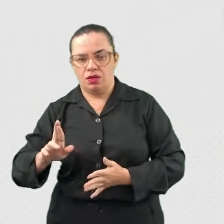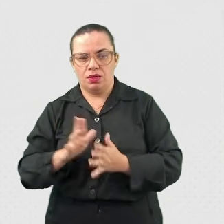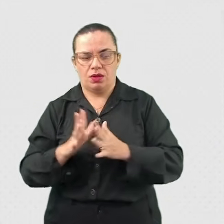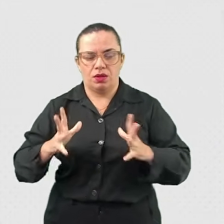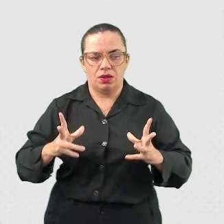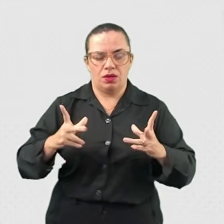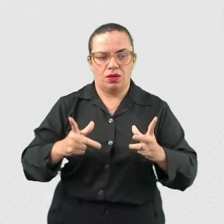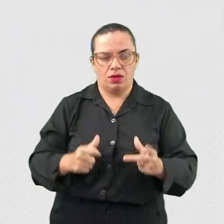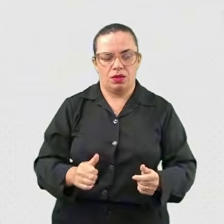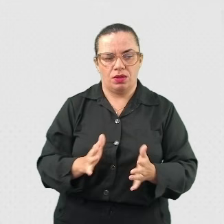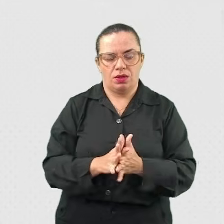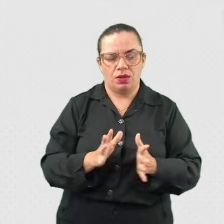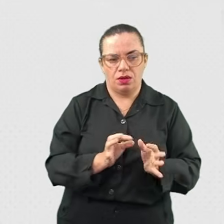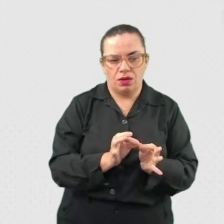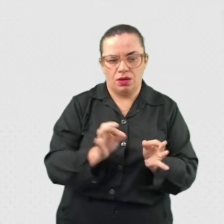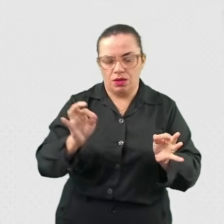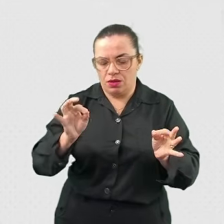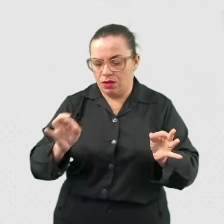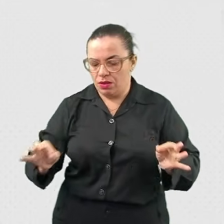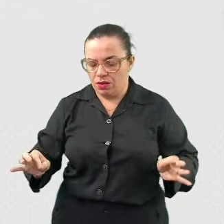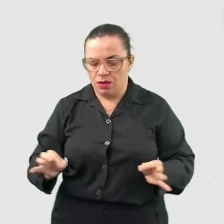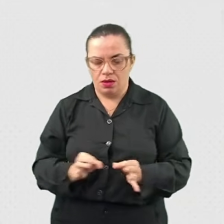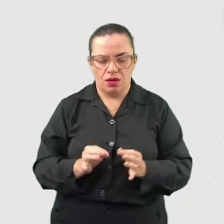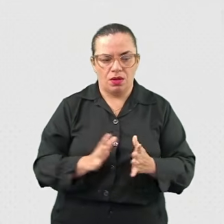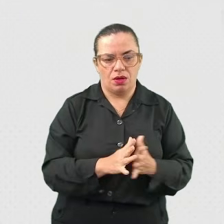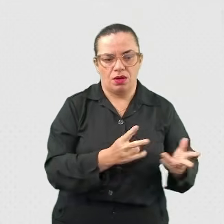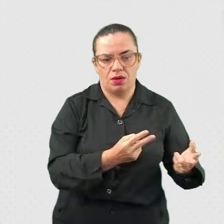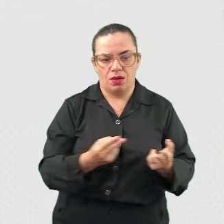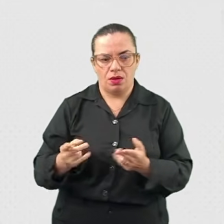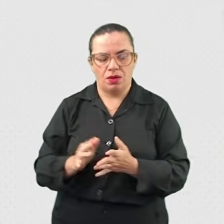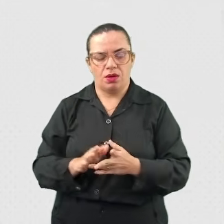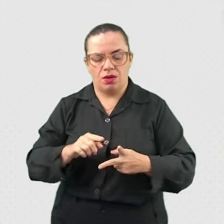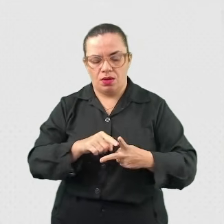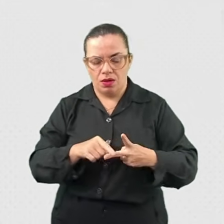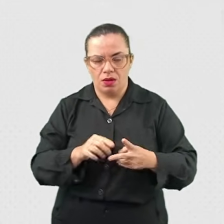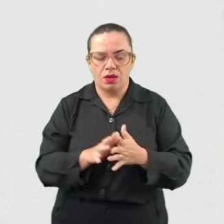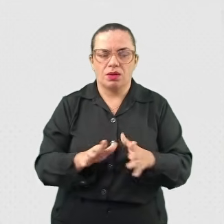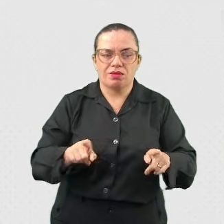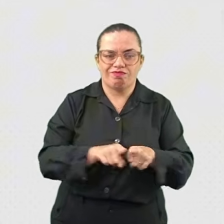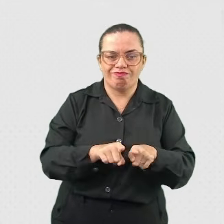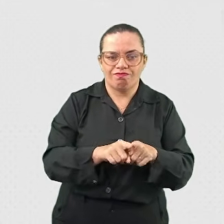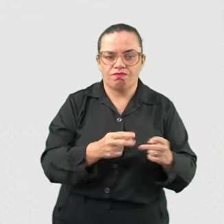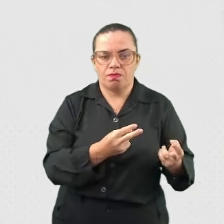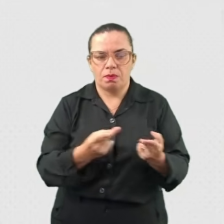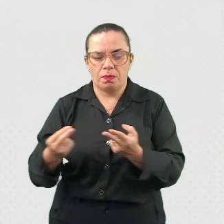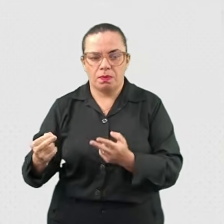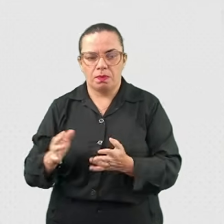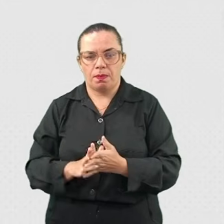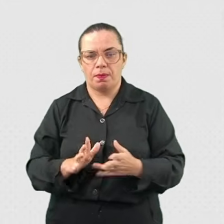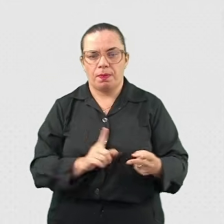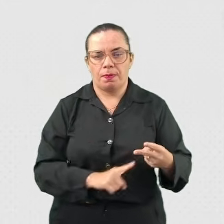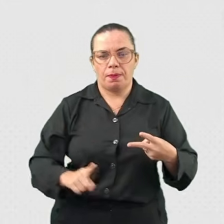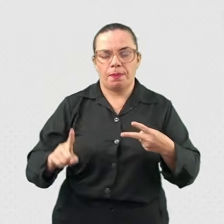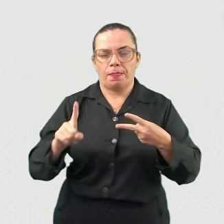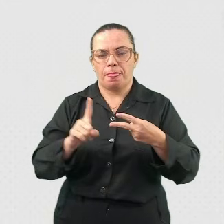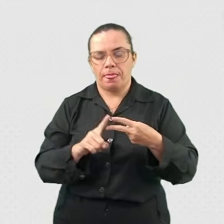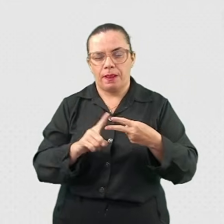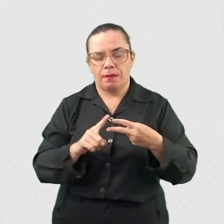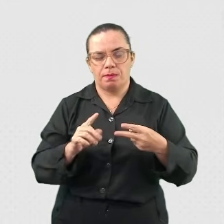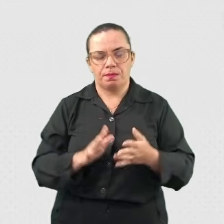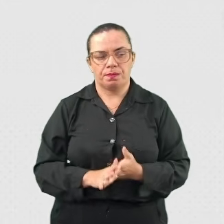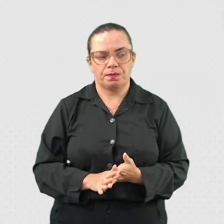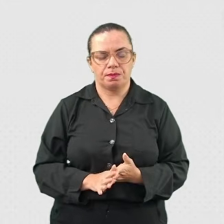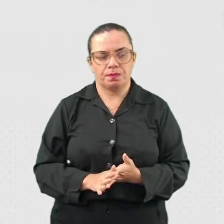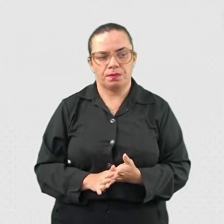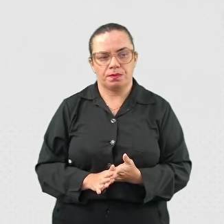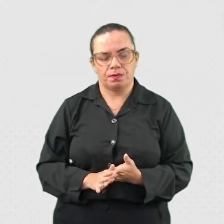mesma medida e todos os ângulos iguais, tá? Então vamos imaginar. Então, num polígono regular, eu posso encontrar o valor